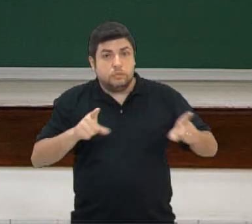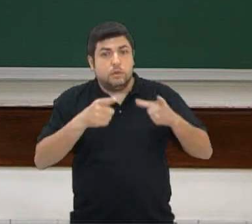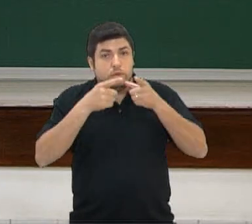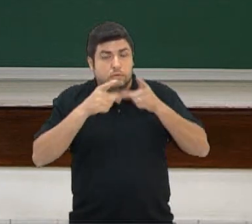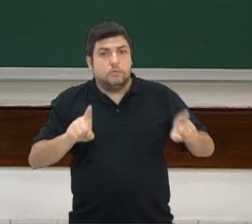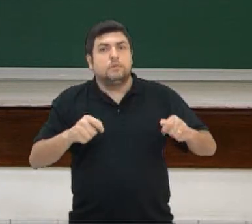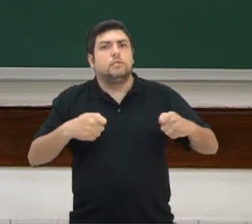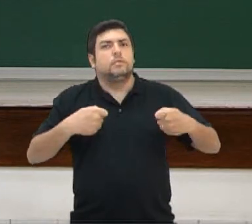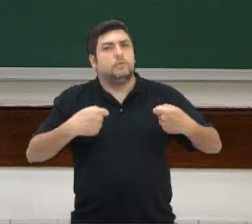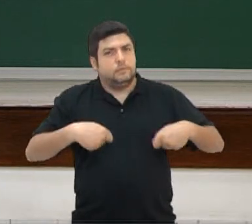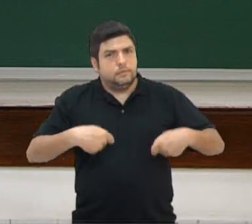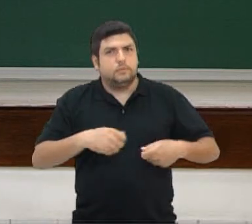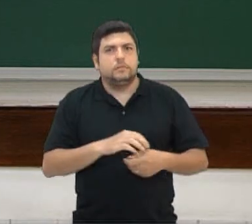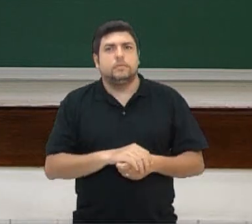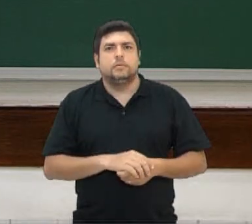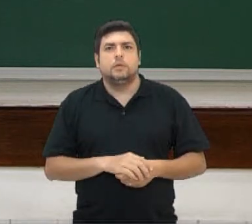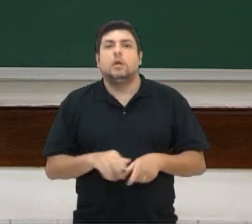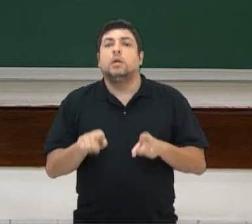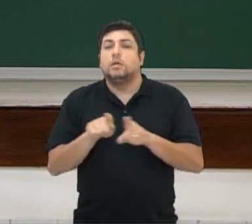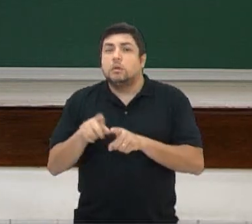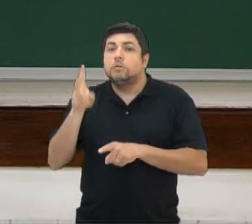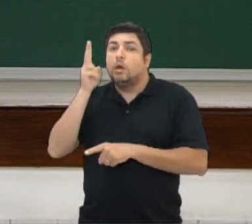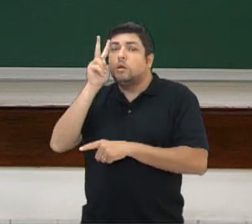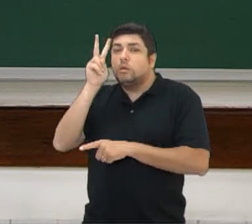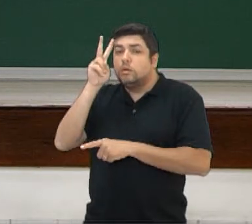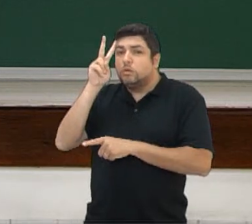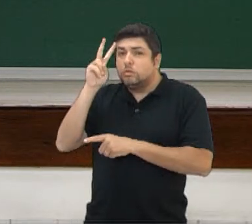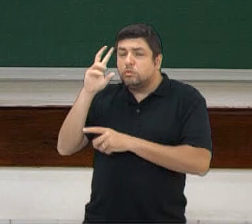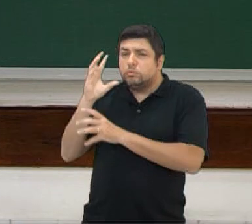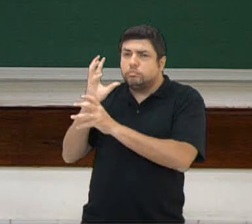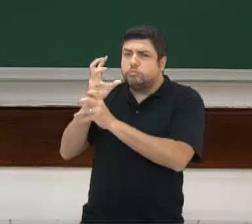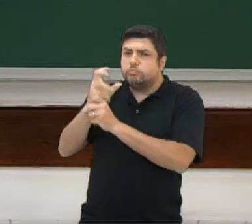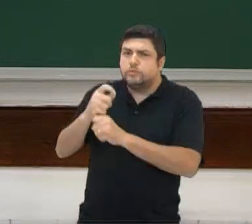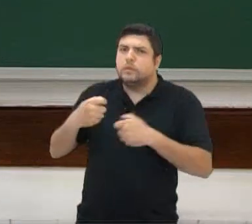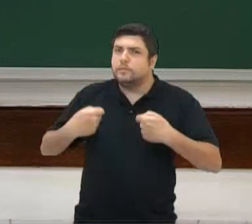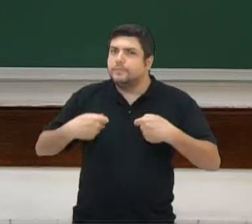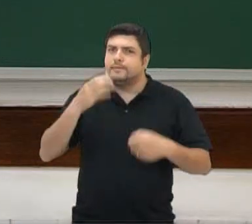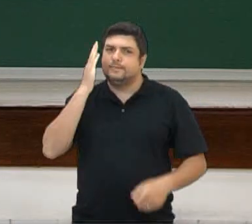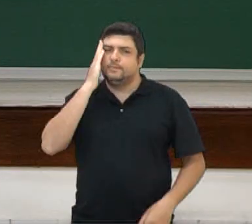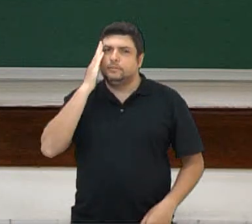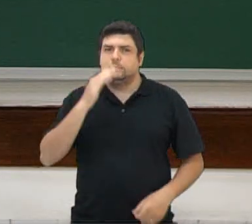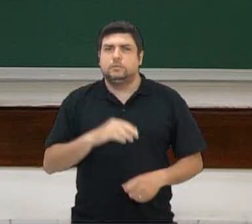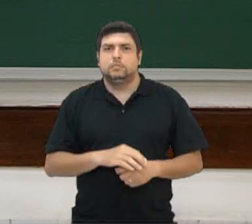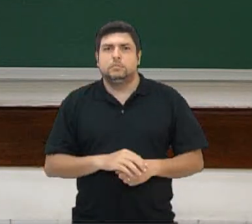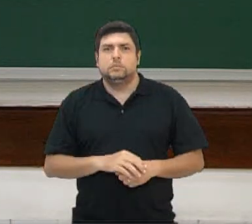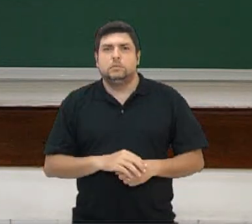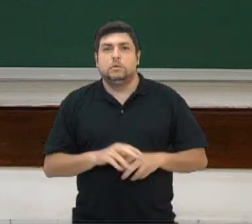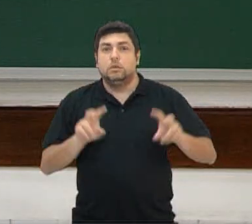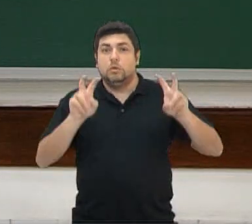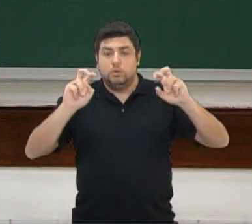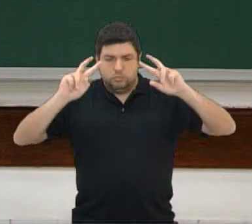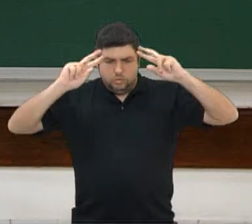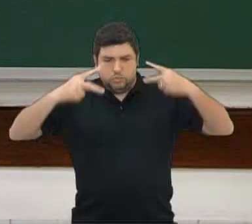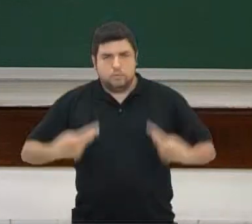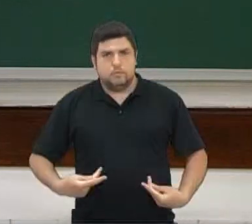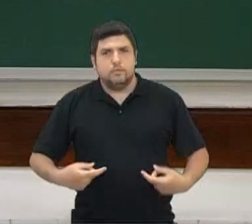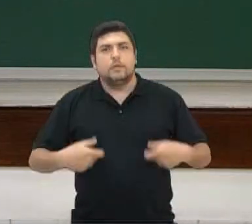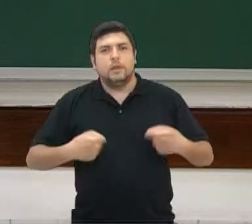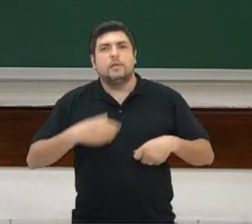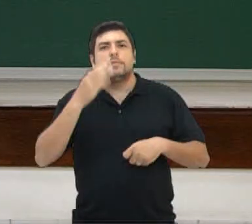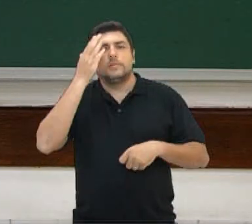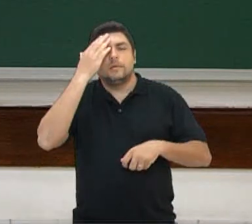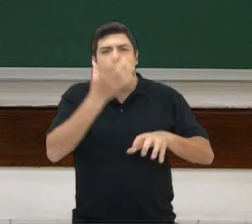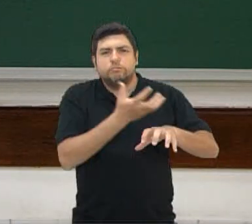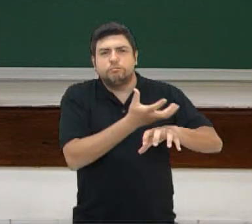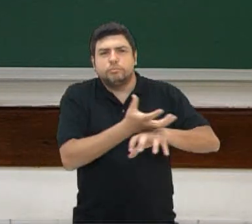conhecimento histórico. Tudo isso é importante para você responder questões, né, quando falamos de humanidades. Tá ótimo? Então,